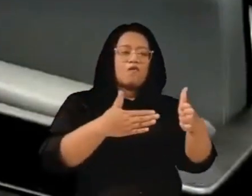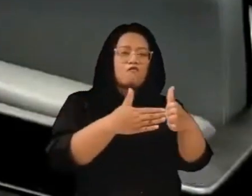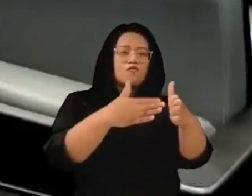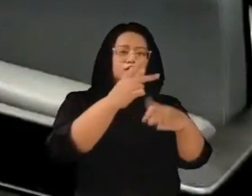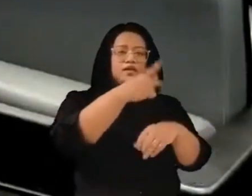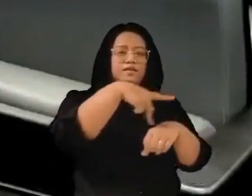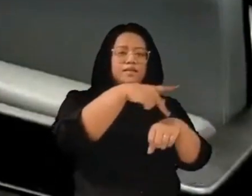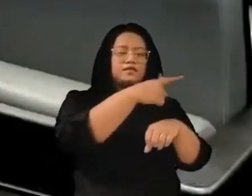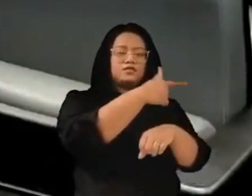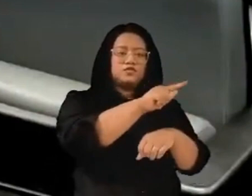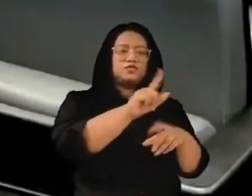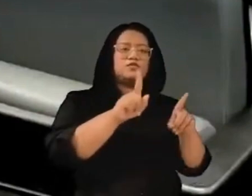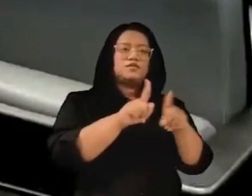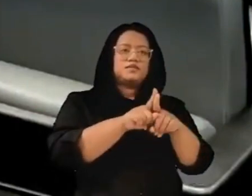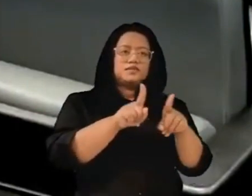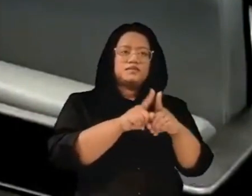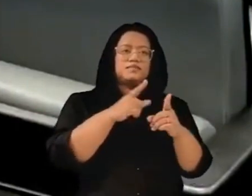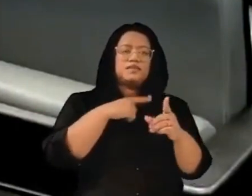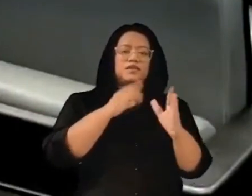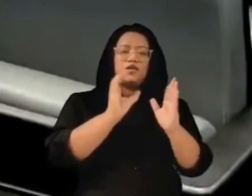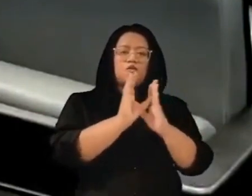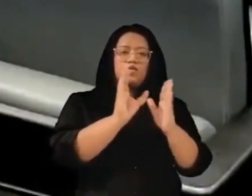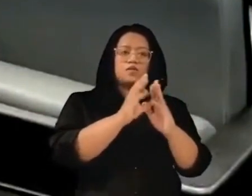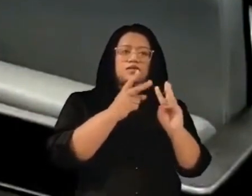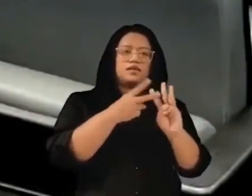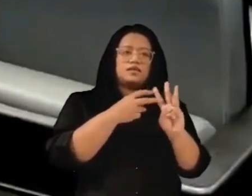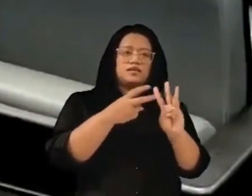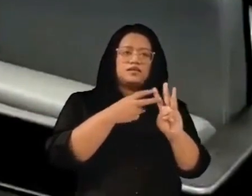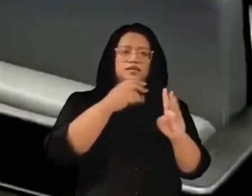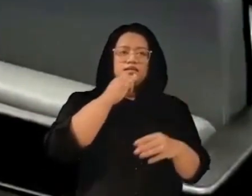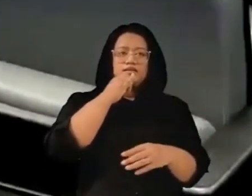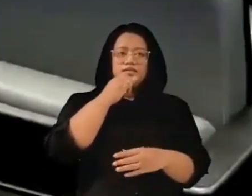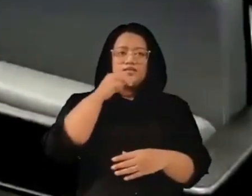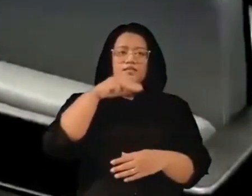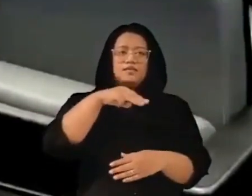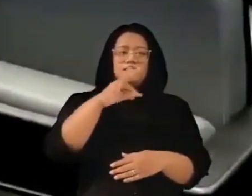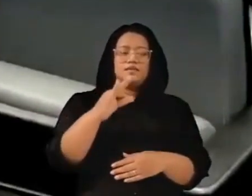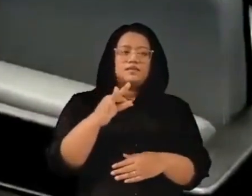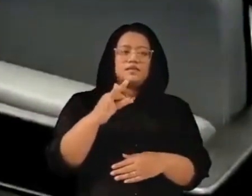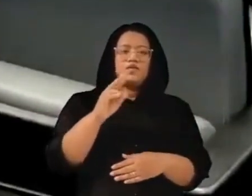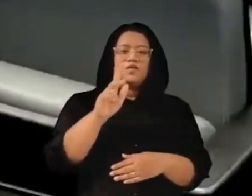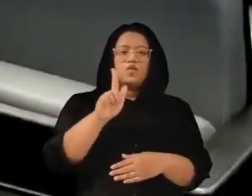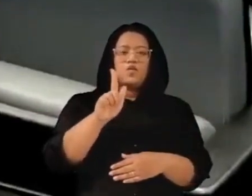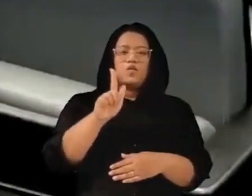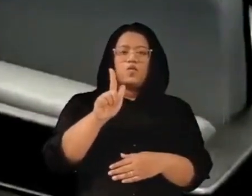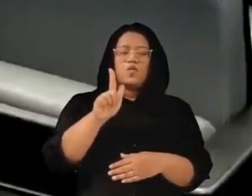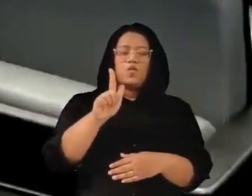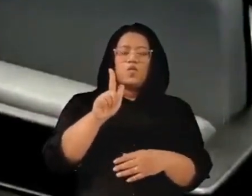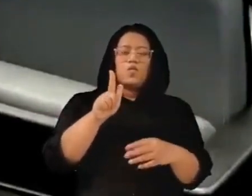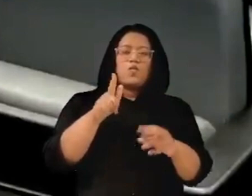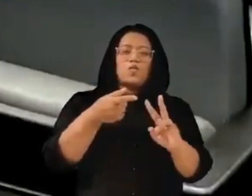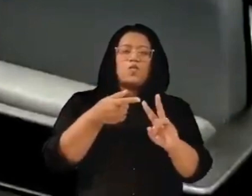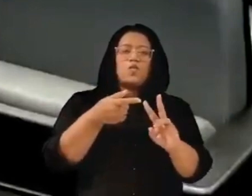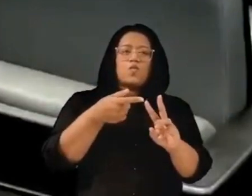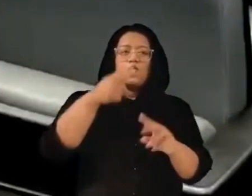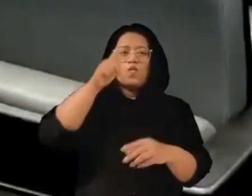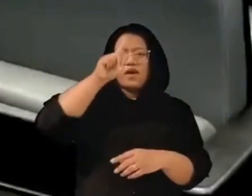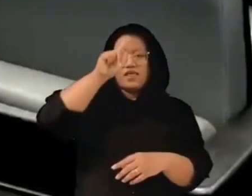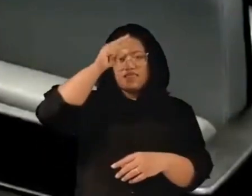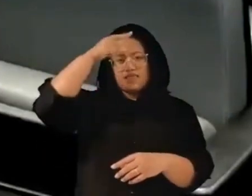comunidades indígenas transfronteiriças. A comunidade do Mato Grosso do Sul, Guarani Kaiowá, ela é, na sua própria